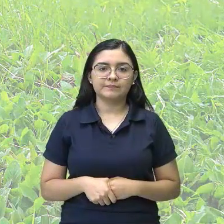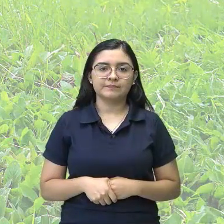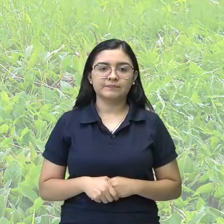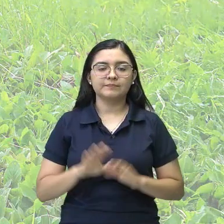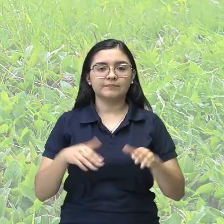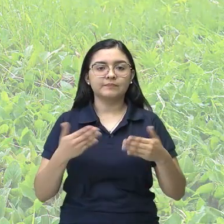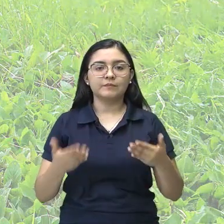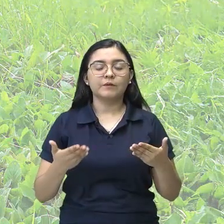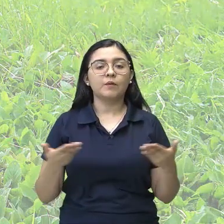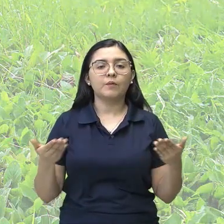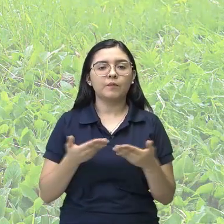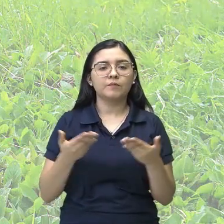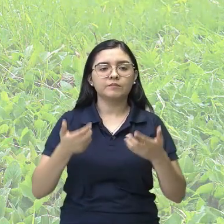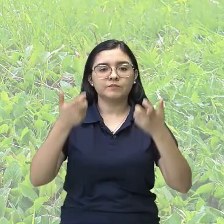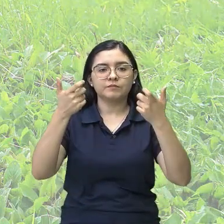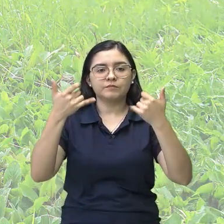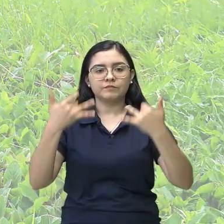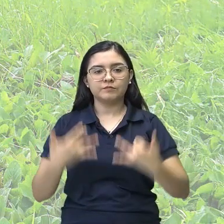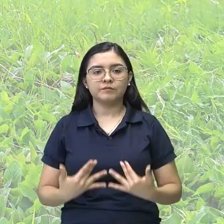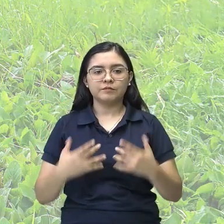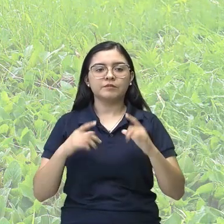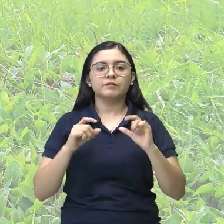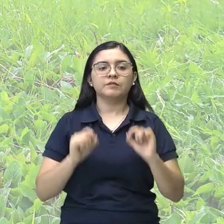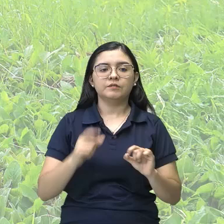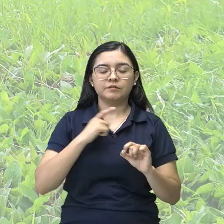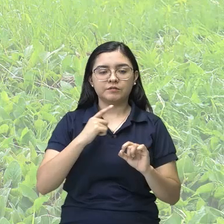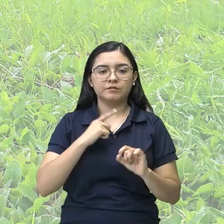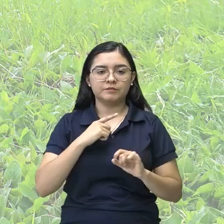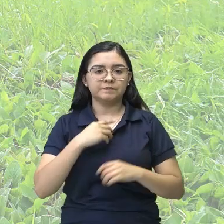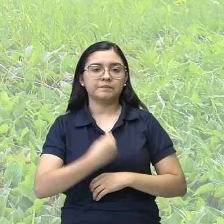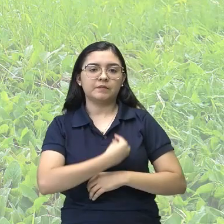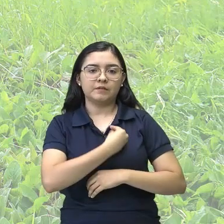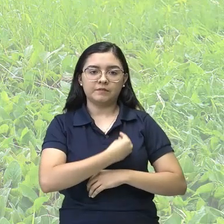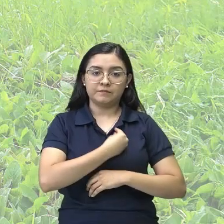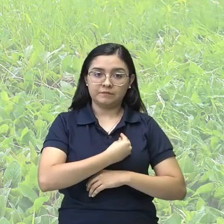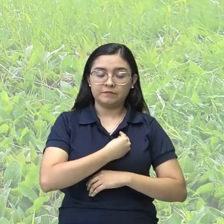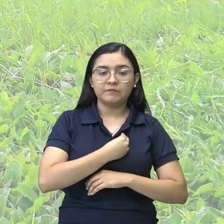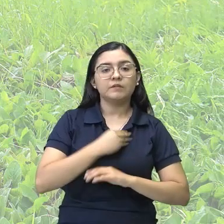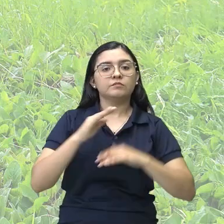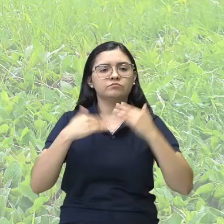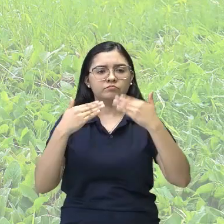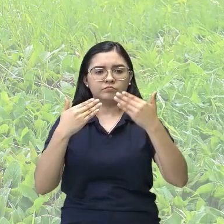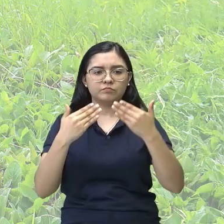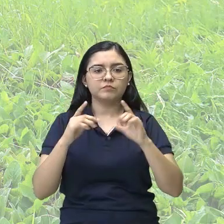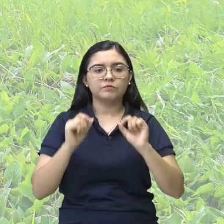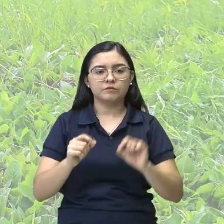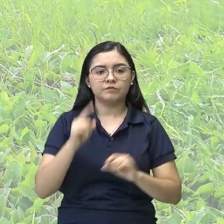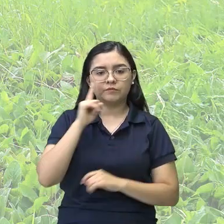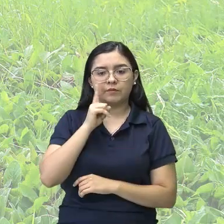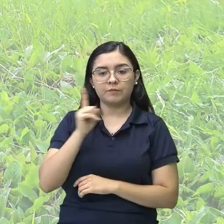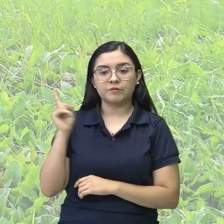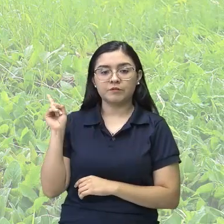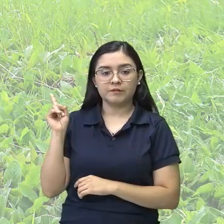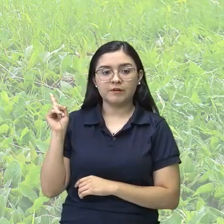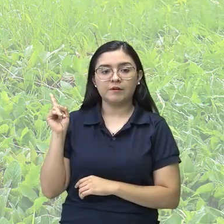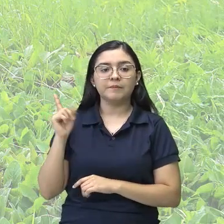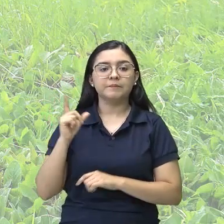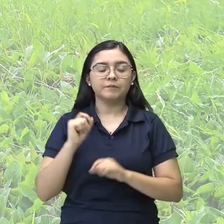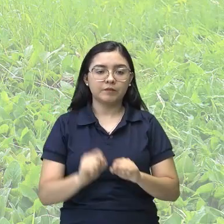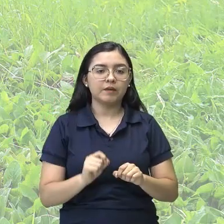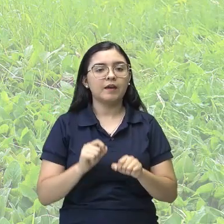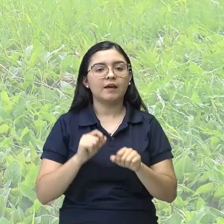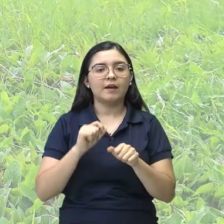Então, hoje vamos falar sobre a evolução biológica. Eu trago aqui para vocês o nosso mascotinho aqui, que